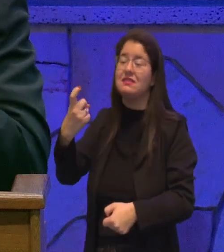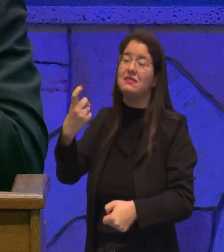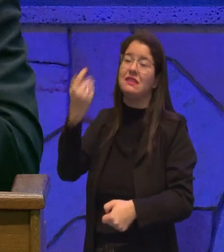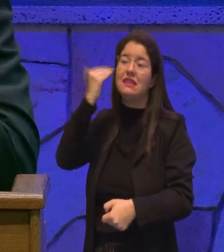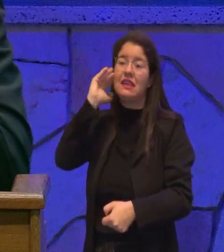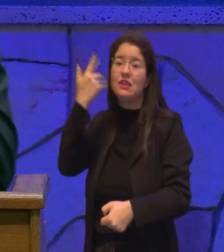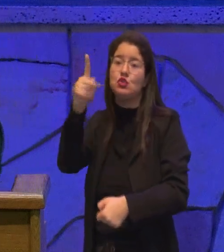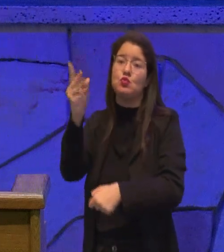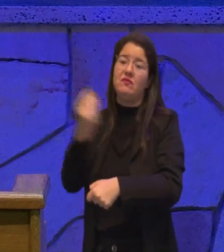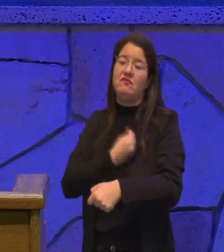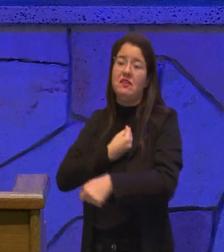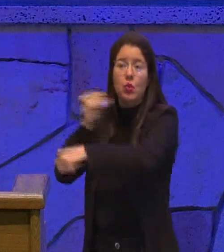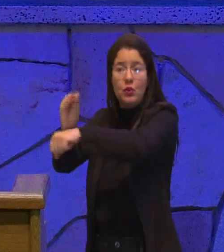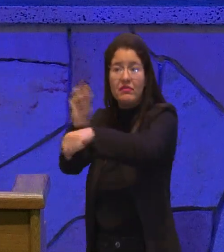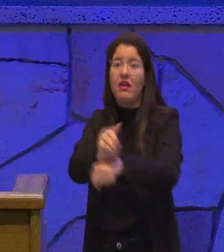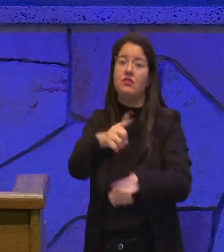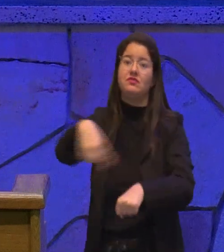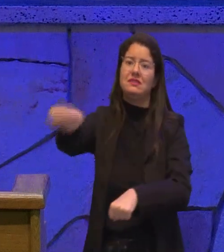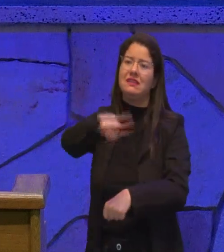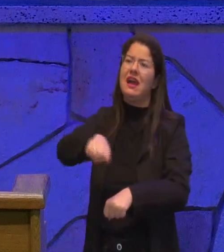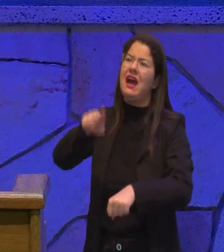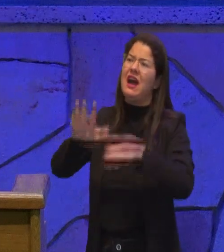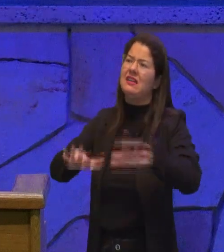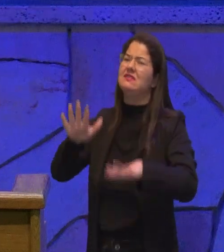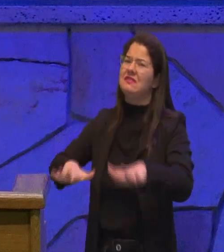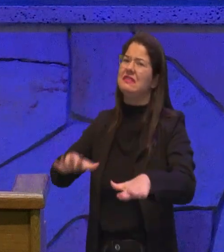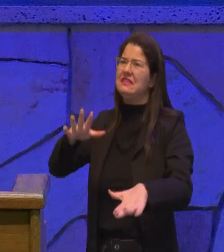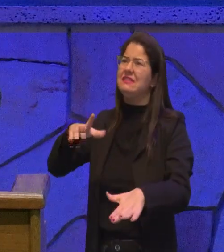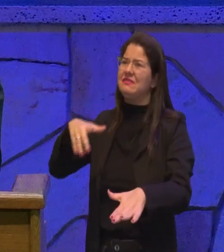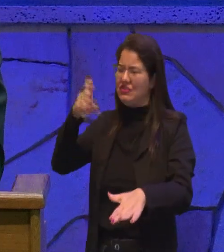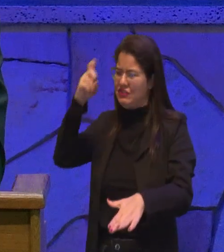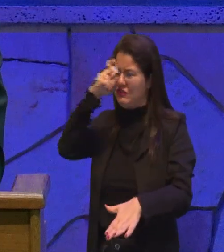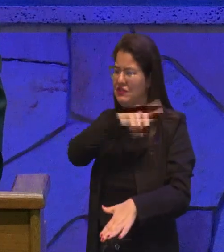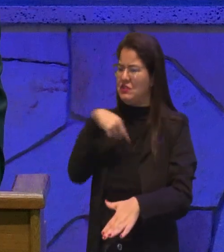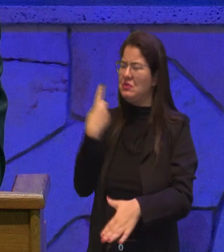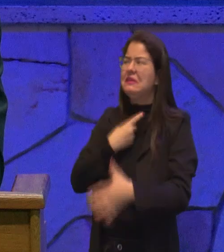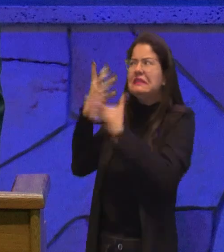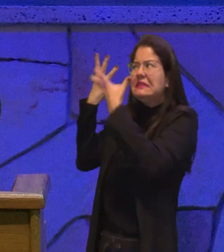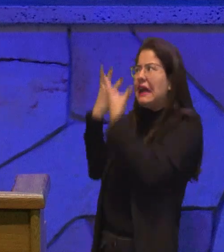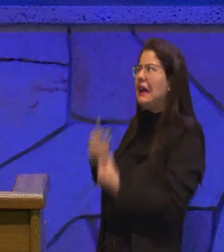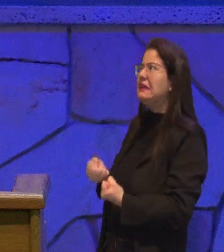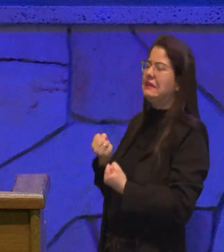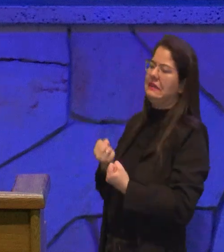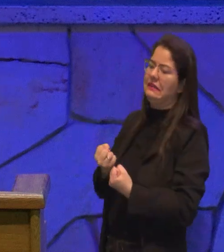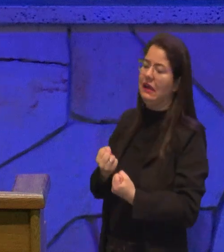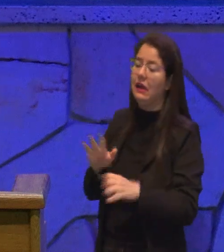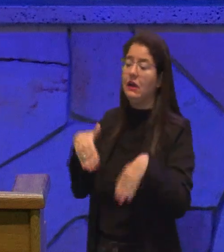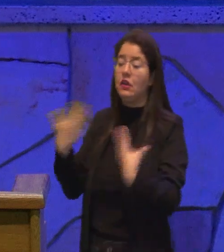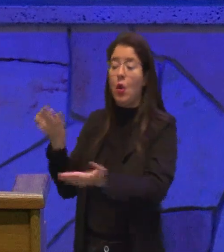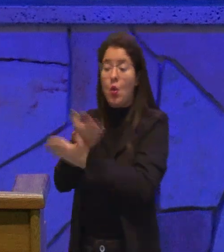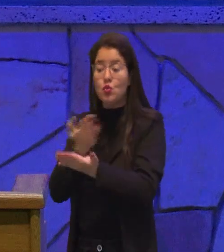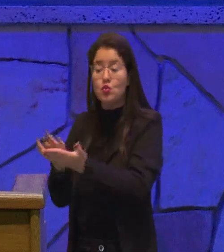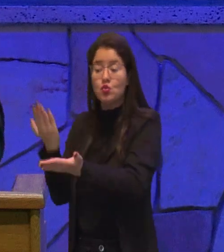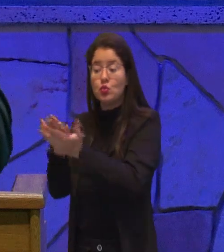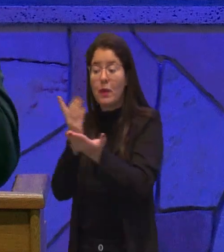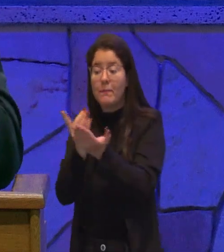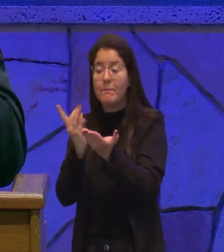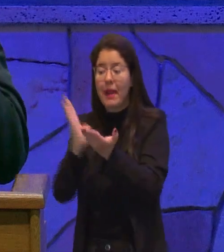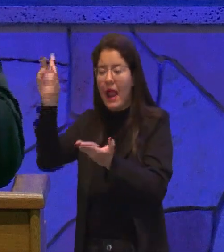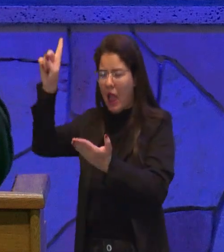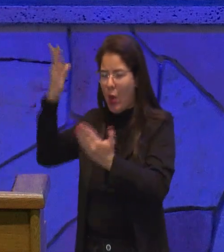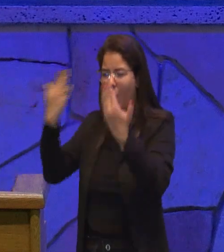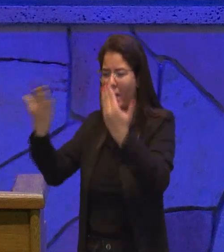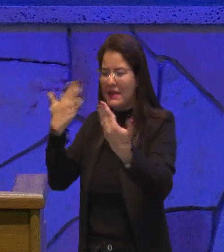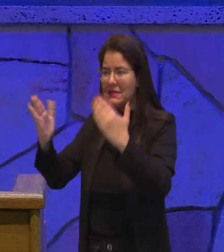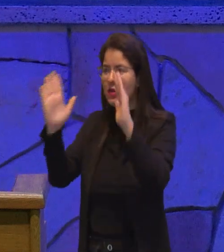Mas como é difícil muitas vezes nós aceitarmos isto. E o estudo da palavra é uma porta aberta que traz